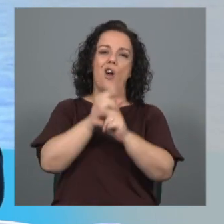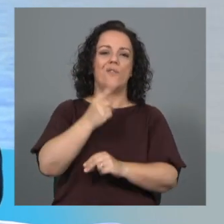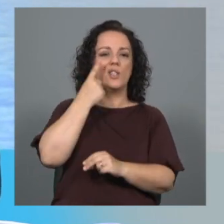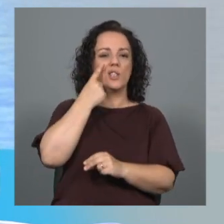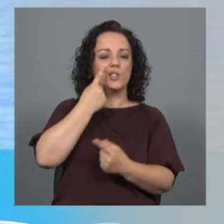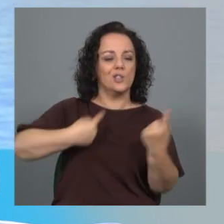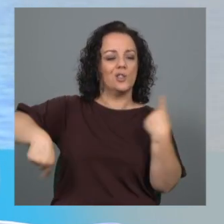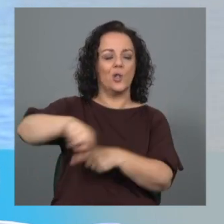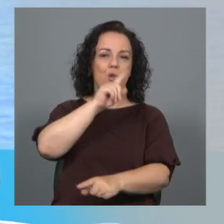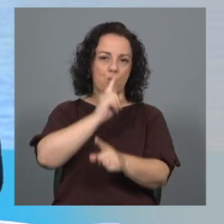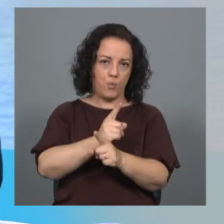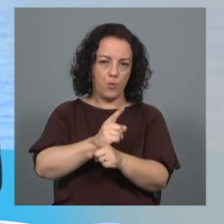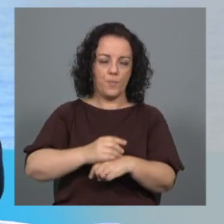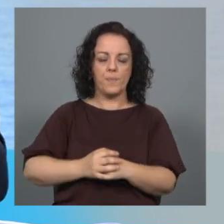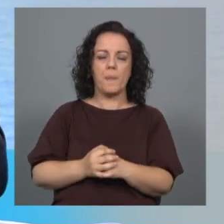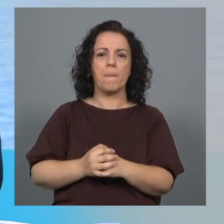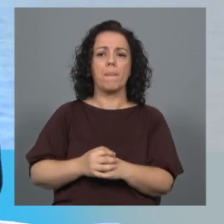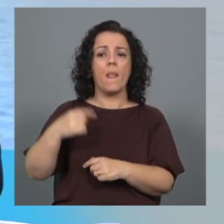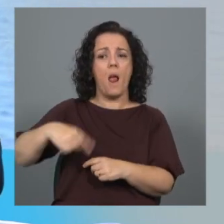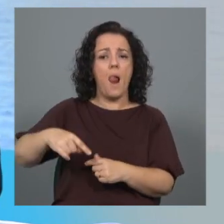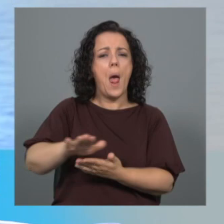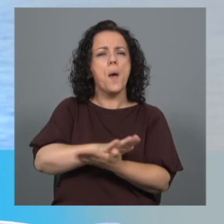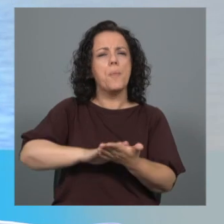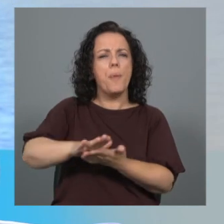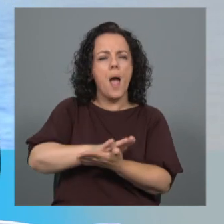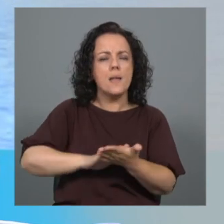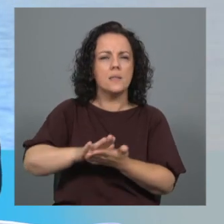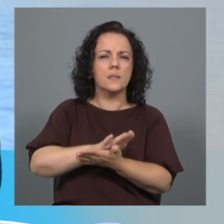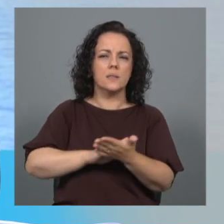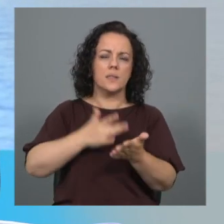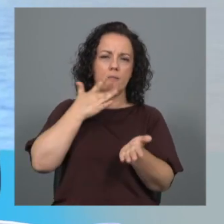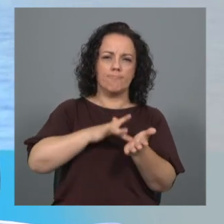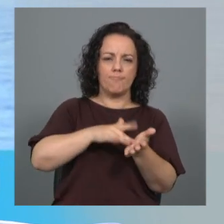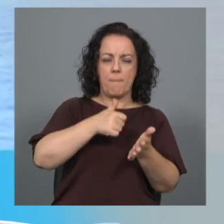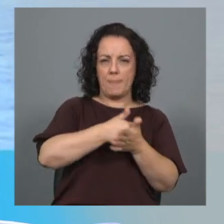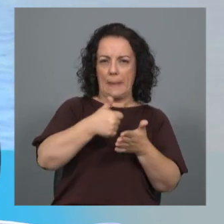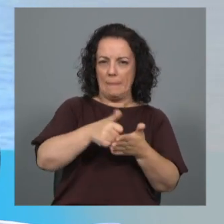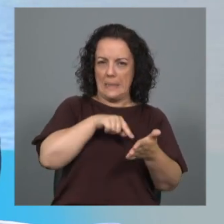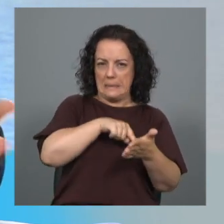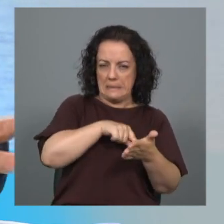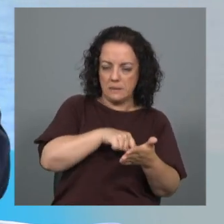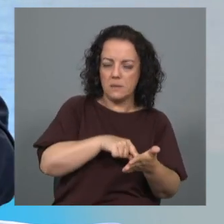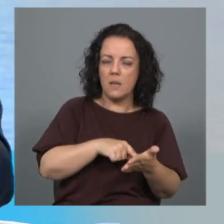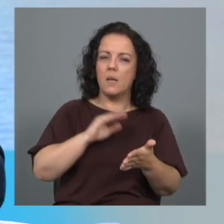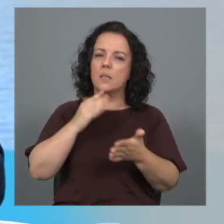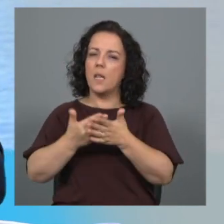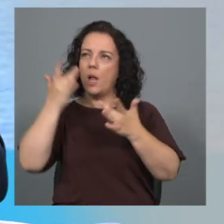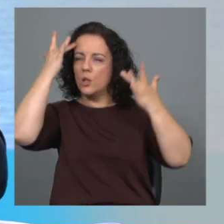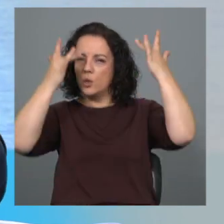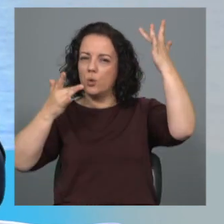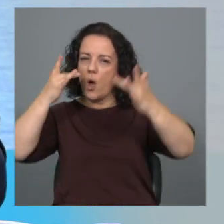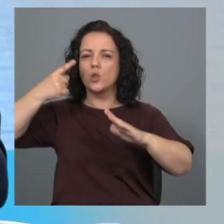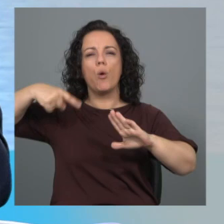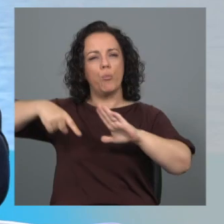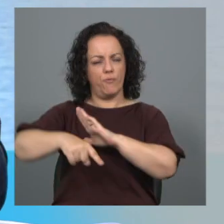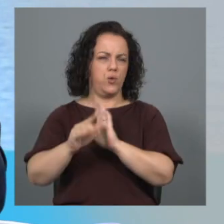Também porque há aqui toda uma base bíblica e teológica que tem sido já aprofundada e que o próprio memorando propõe